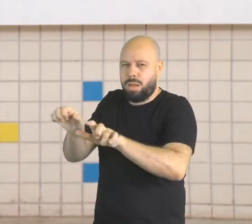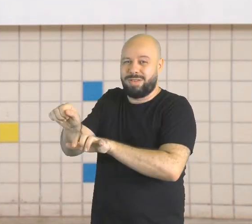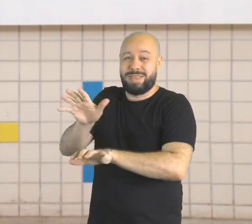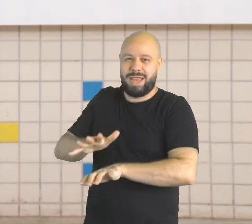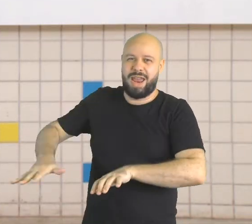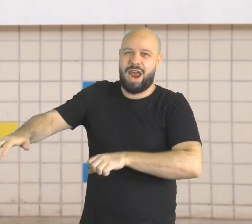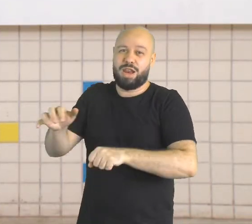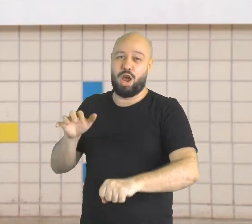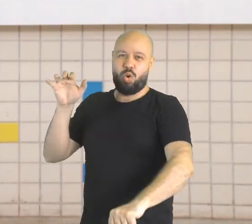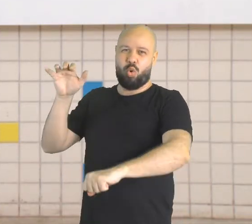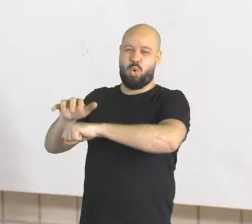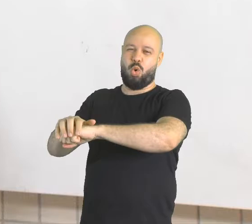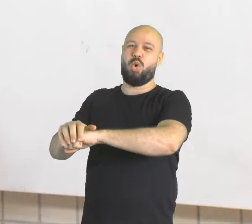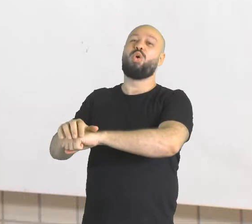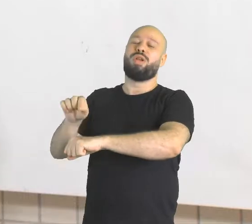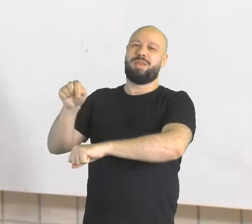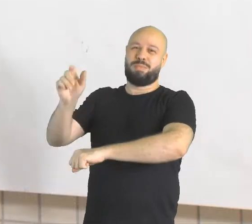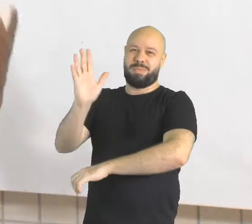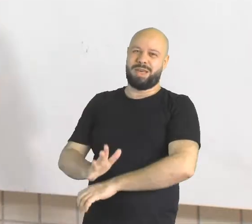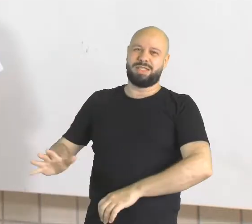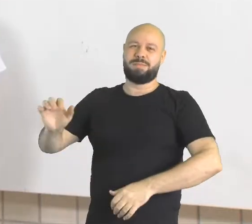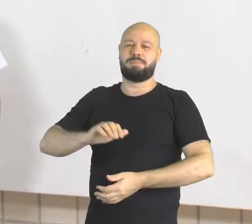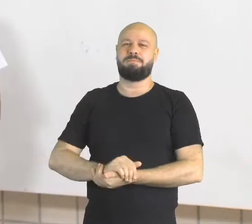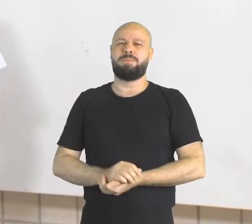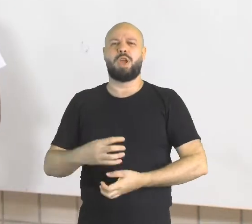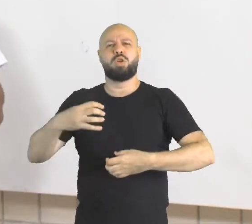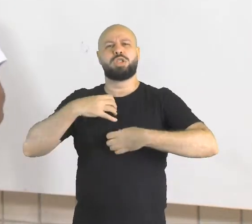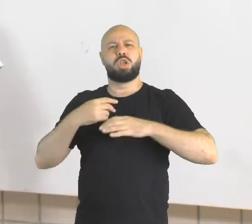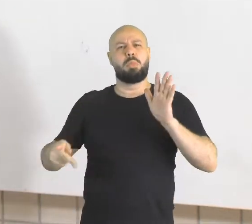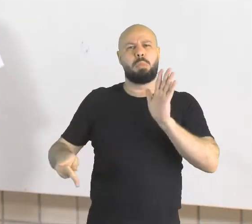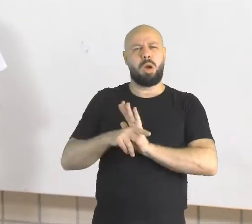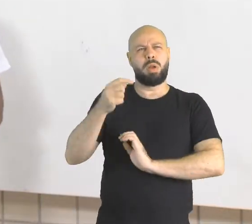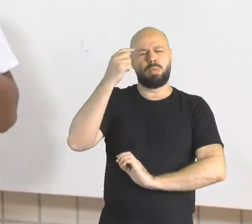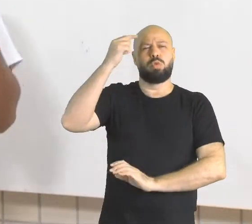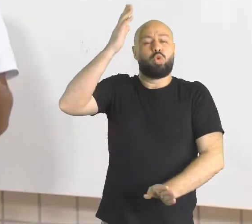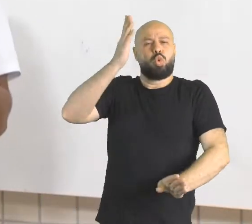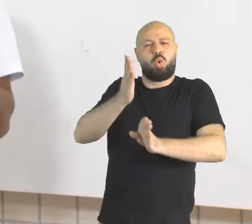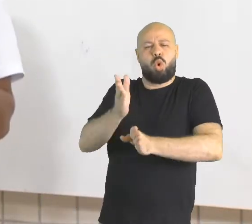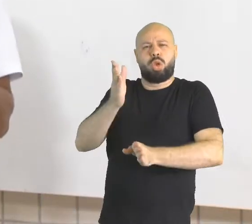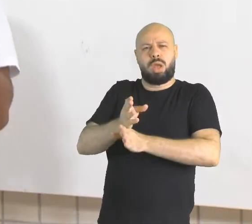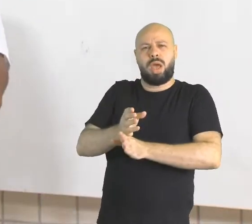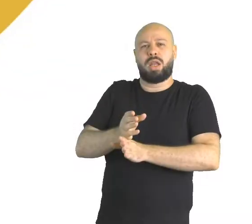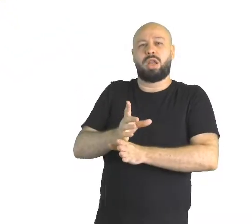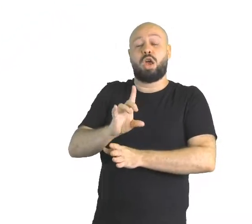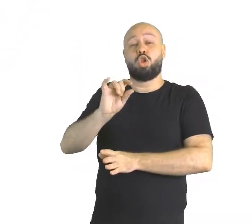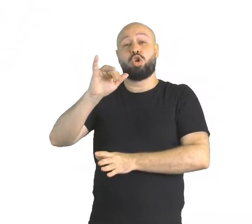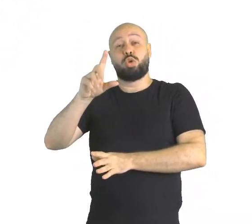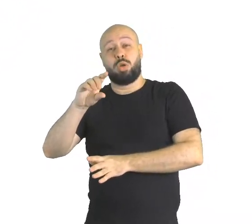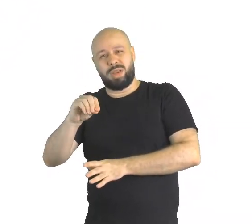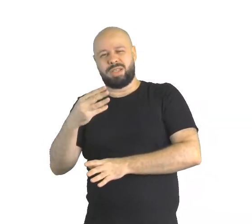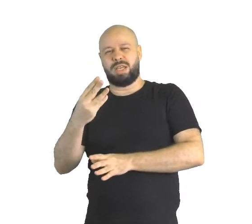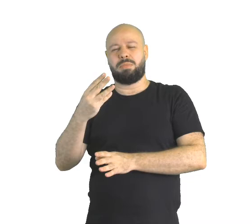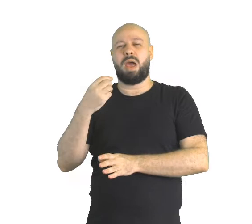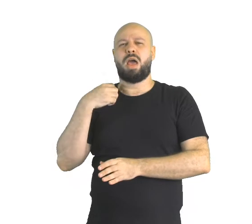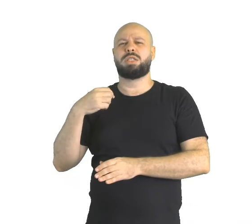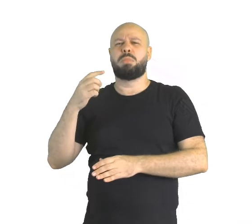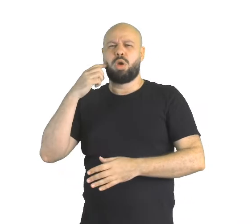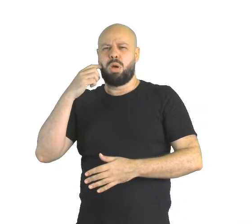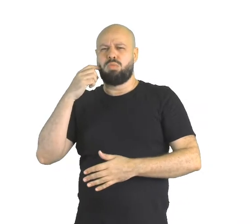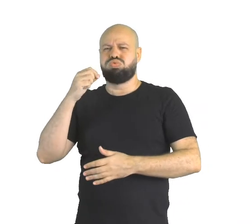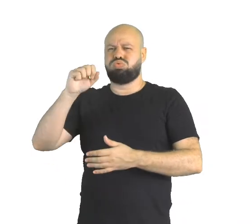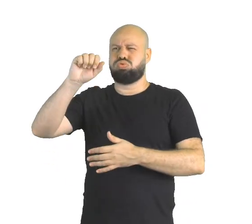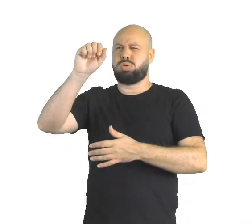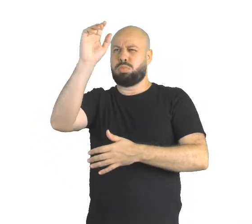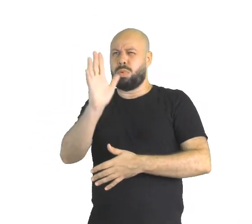seria o Brasil. Tá? E a maneira encontrada por Dom João III, né, vai ser as chamadas capitanias hereditárias, que vai